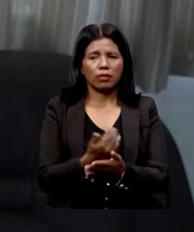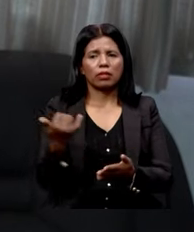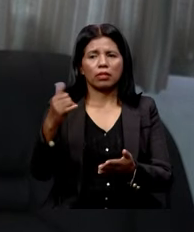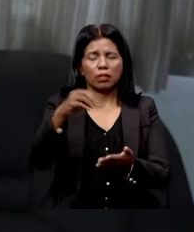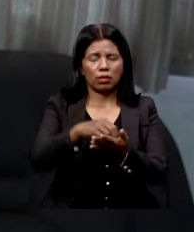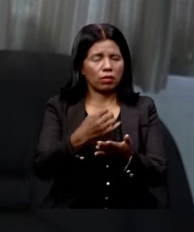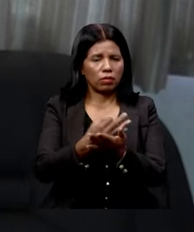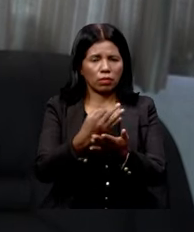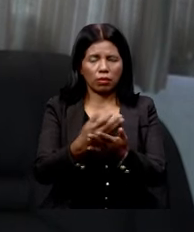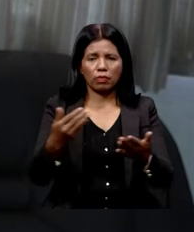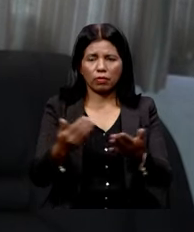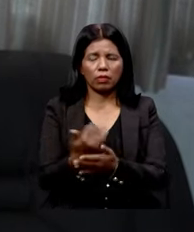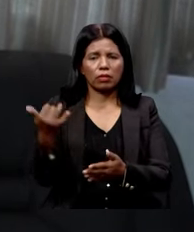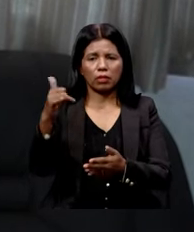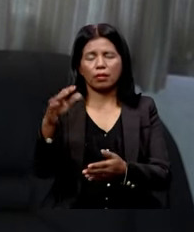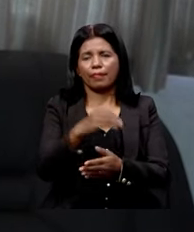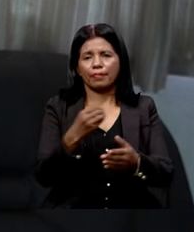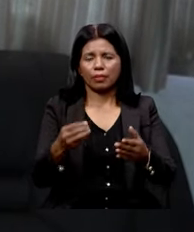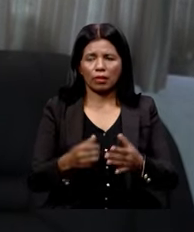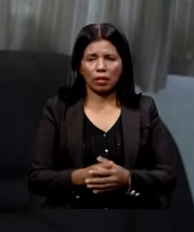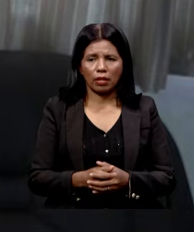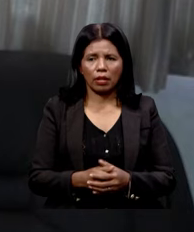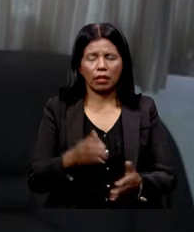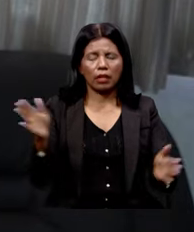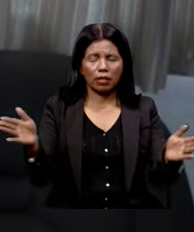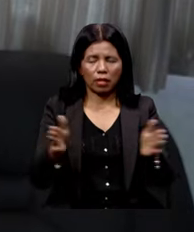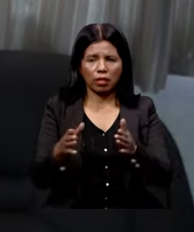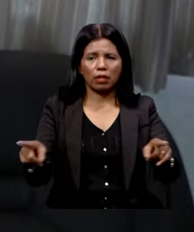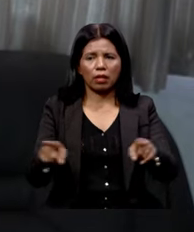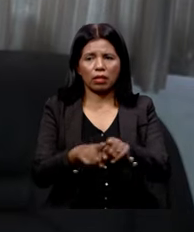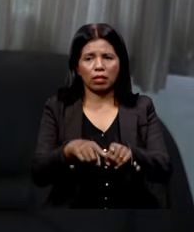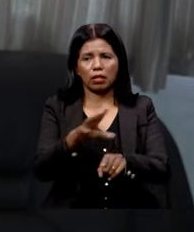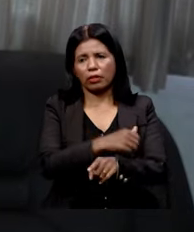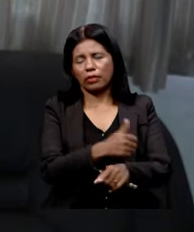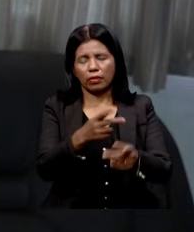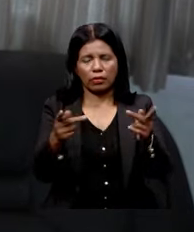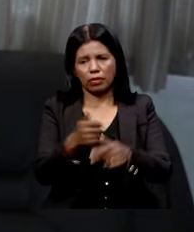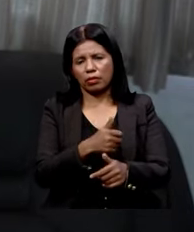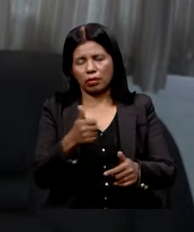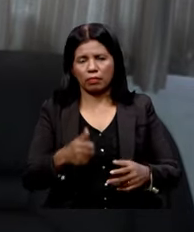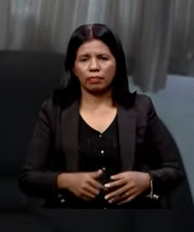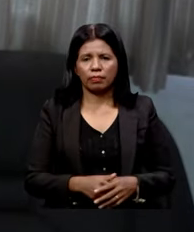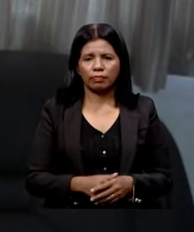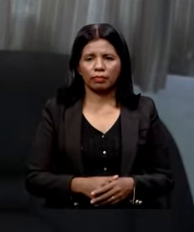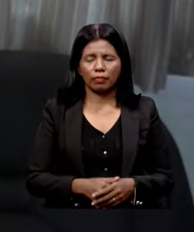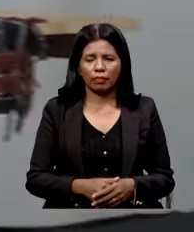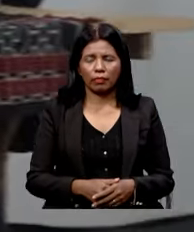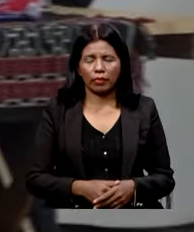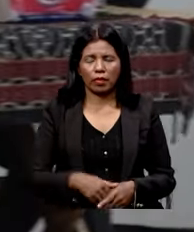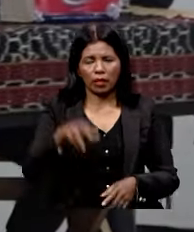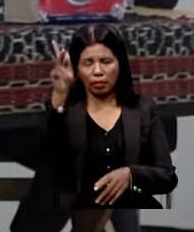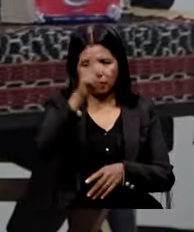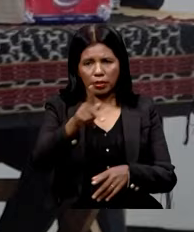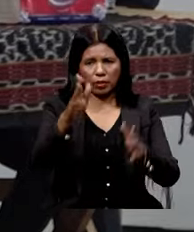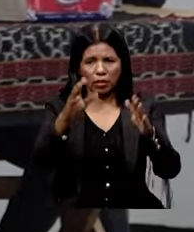setor produtivo sira que equilíbrio compara o setor sira sel Nunemos pesquisadora